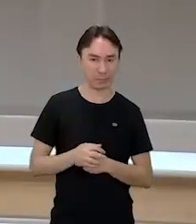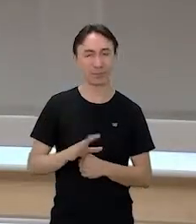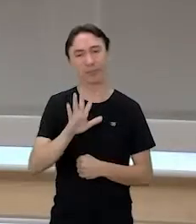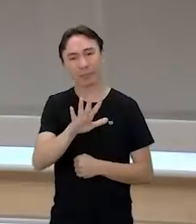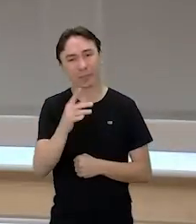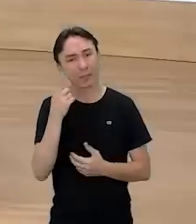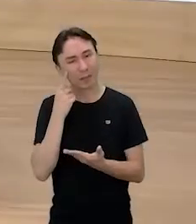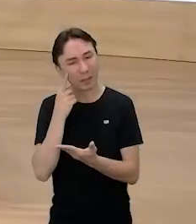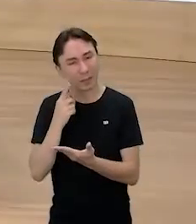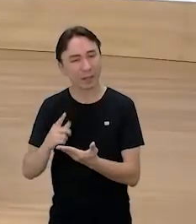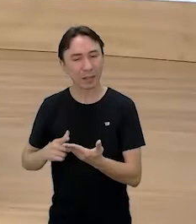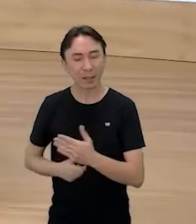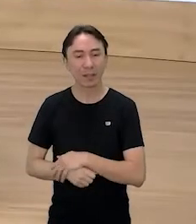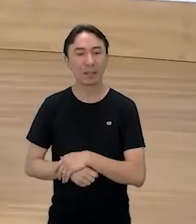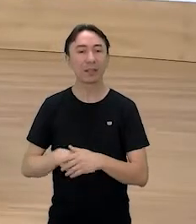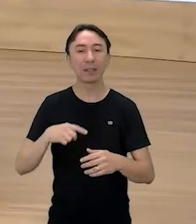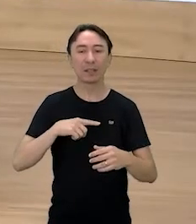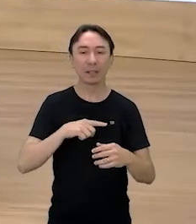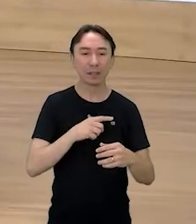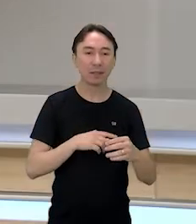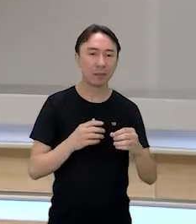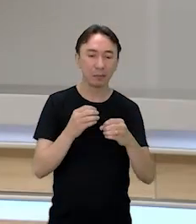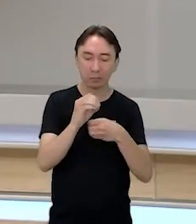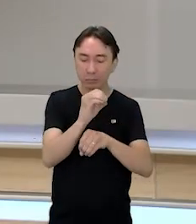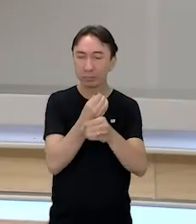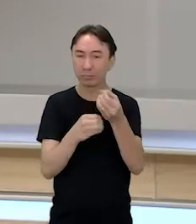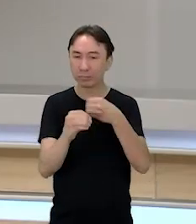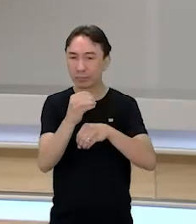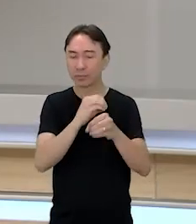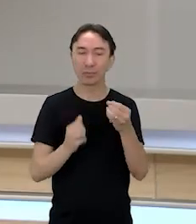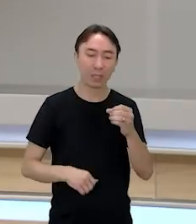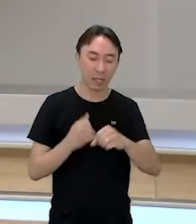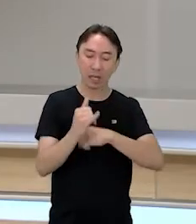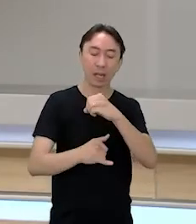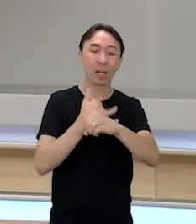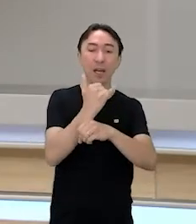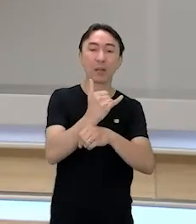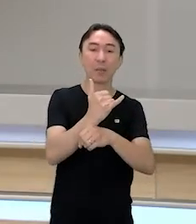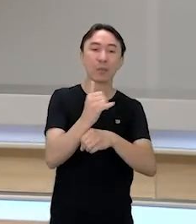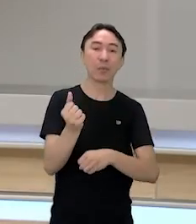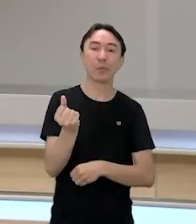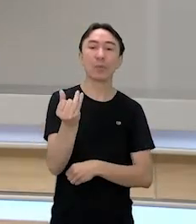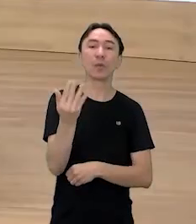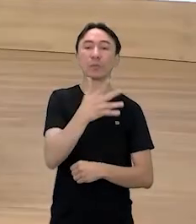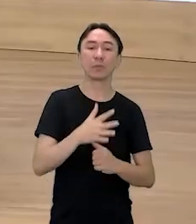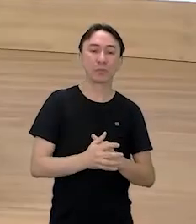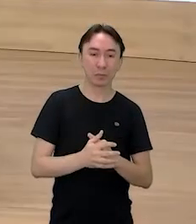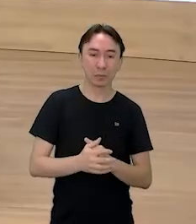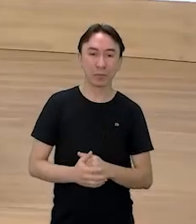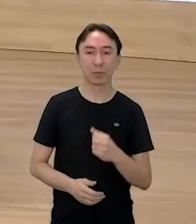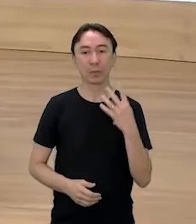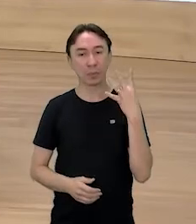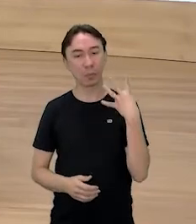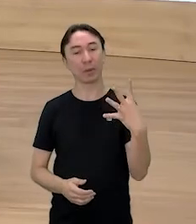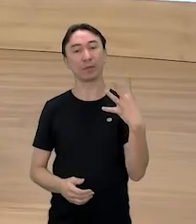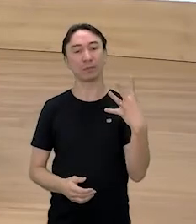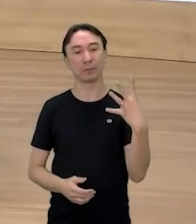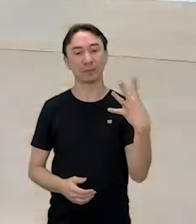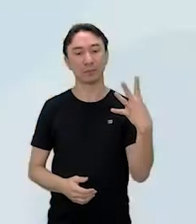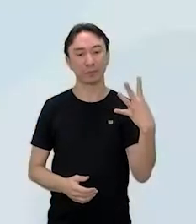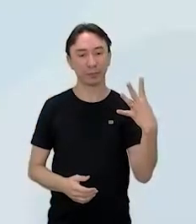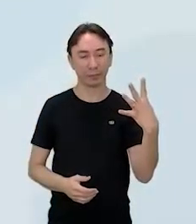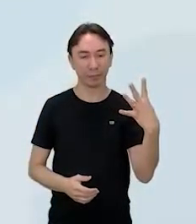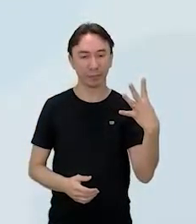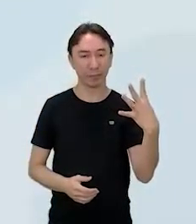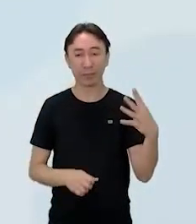nós temos na estrutura de uma partícula do calcário? Do calcário? Quantos átomos? Átomos, 1, 2, 3, 4. 4? 4. Sim ou